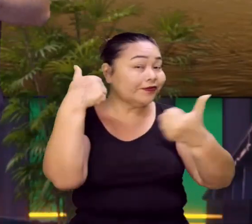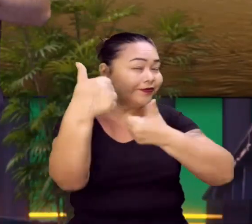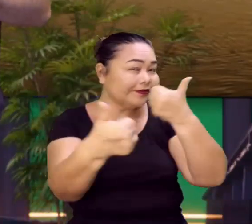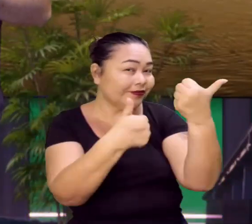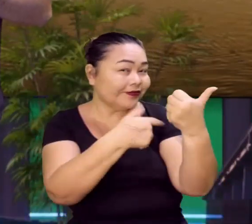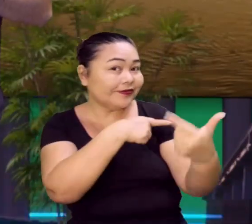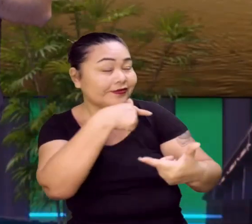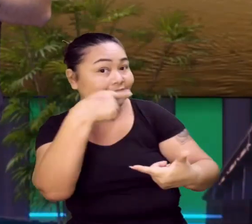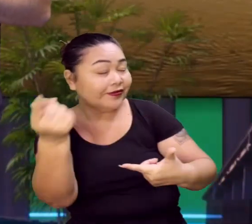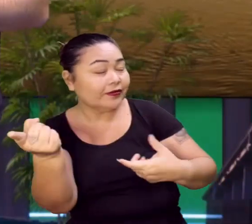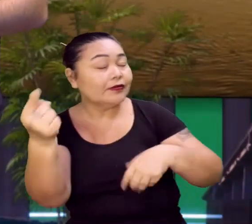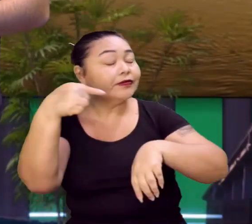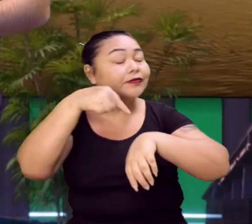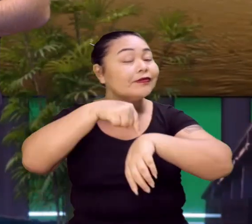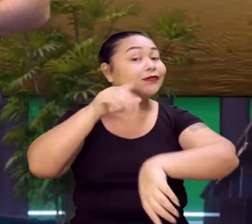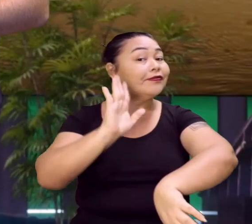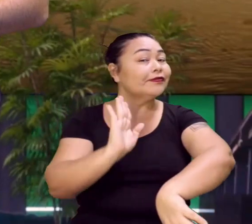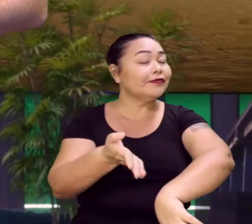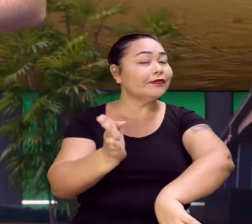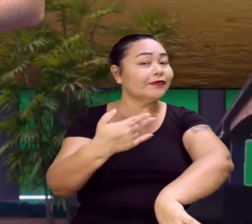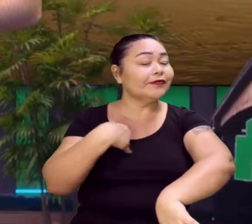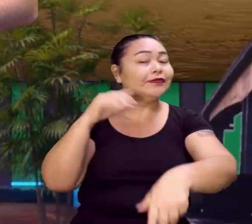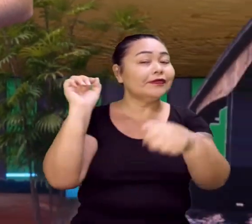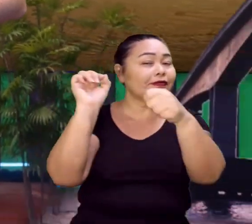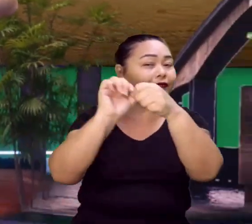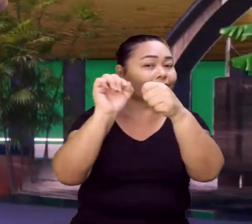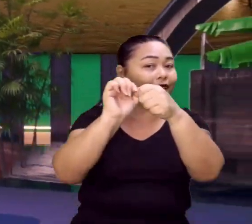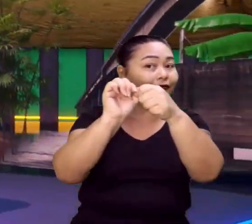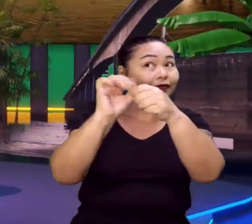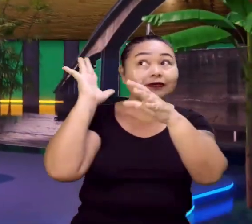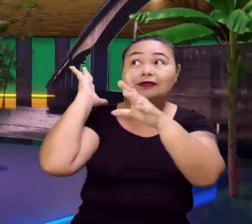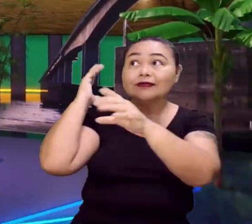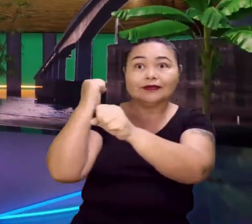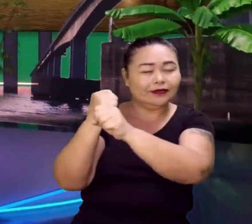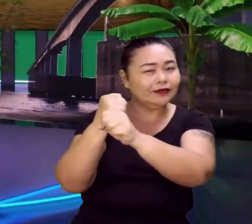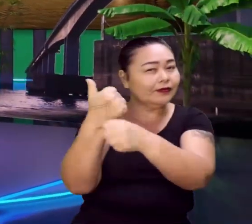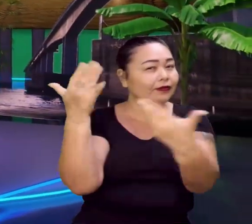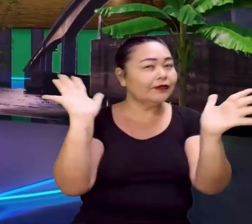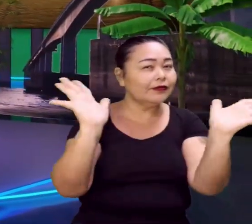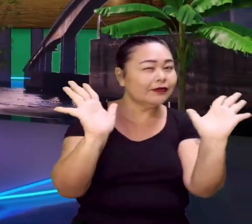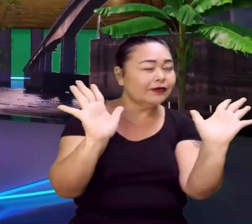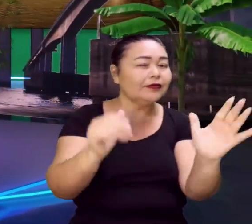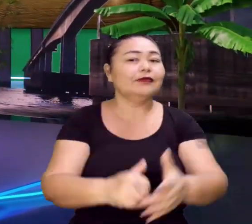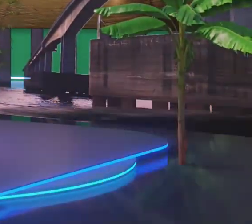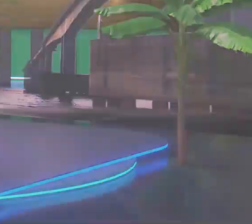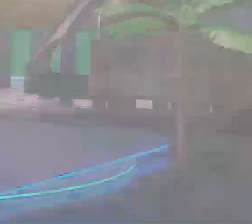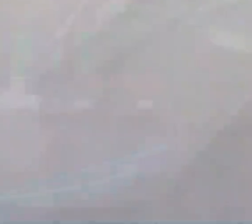gente vai, mas volta já já para fazer a revisão. Tchau! Tchau!